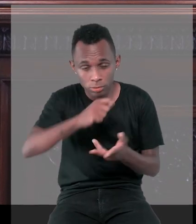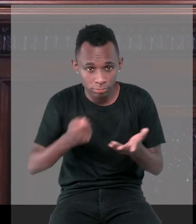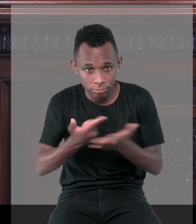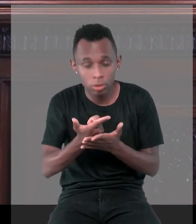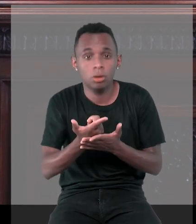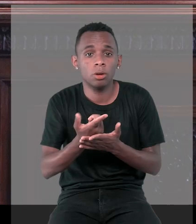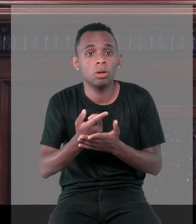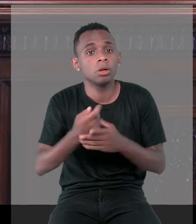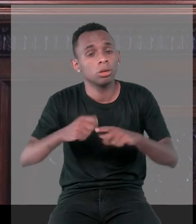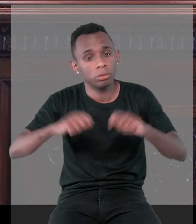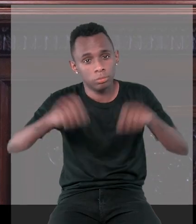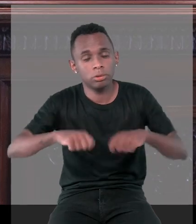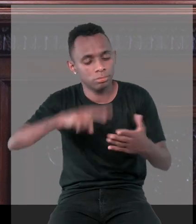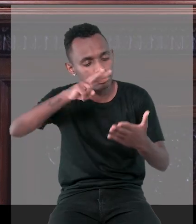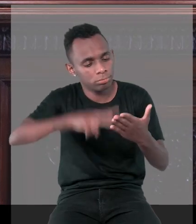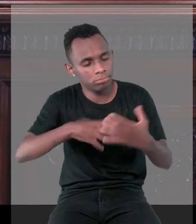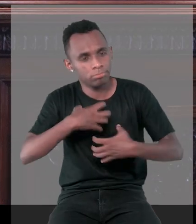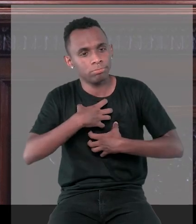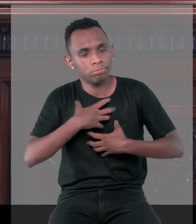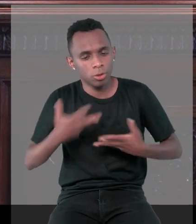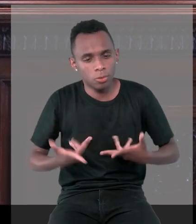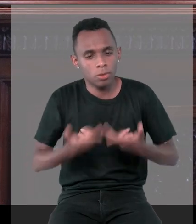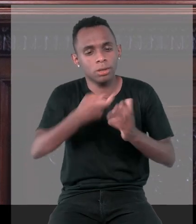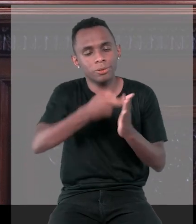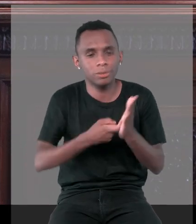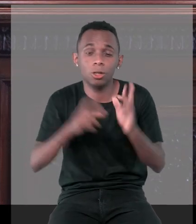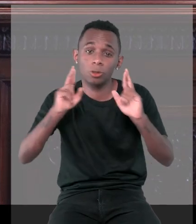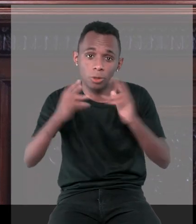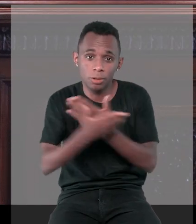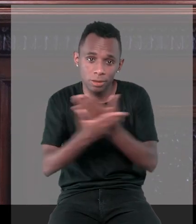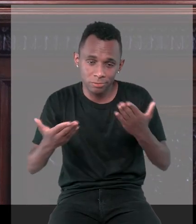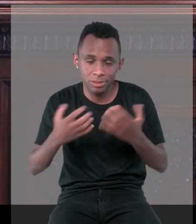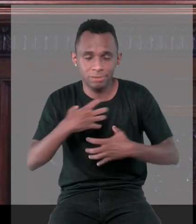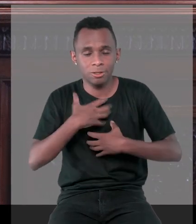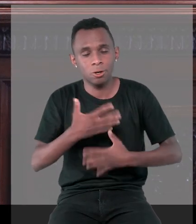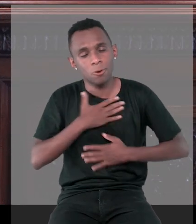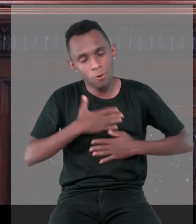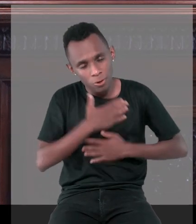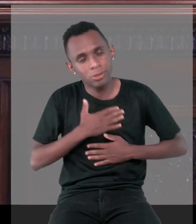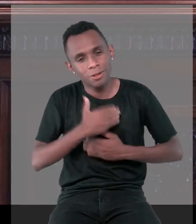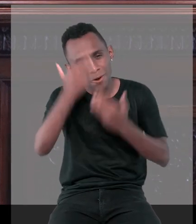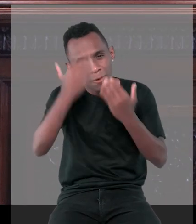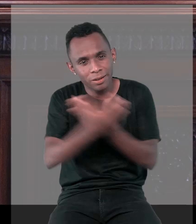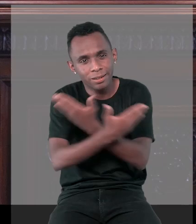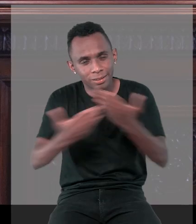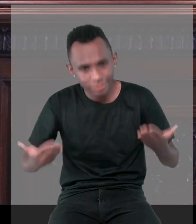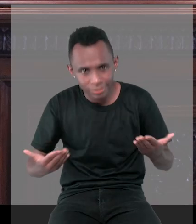vocês seja correspondido um pouco com a qualidade do texto. Espero não decepcionar. Tá? Muito